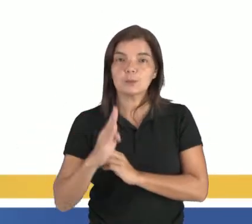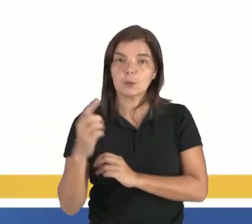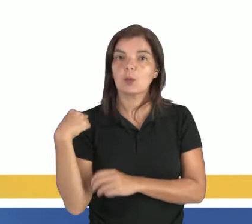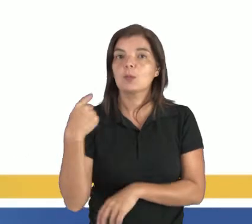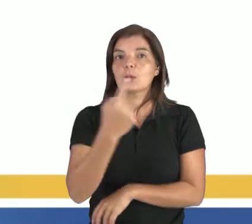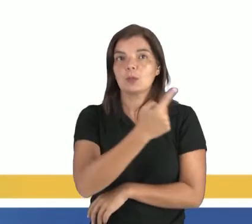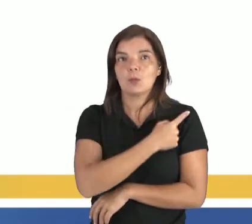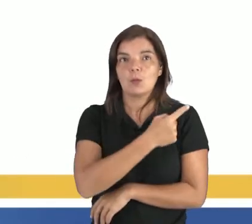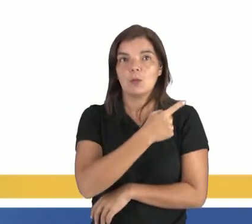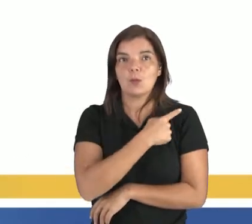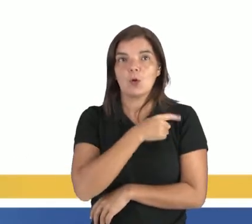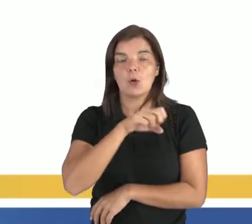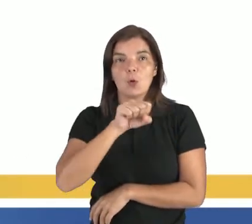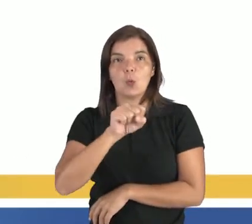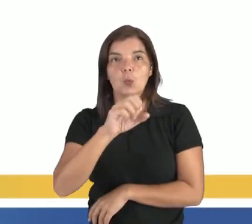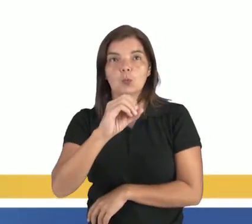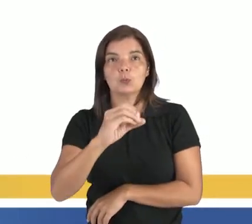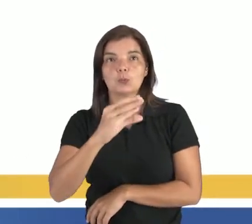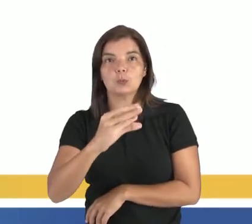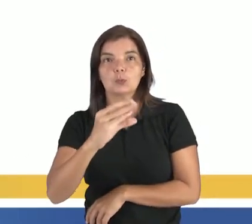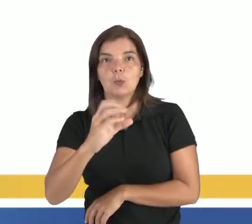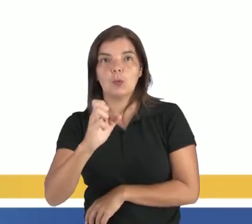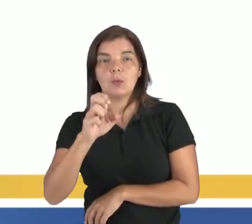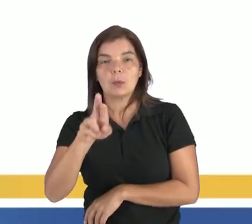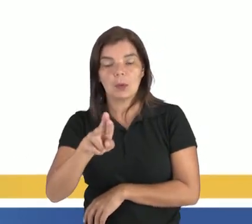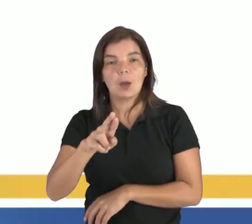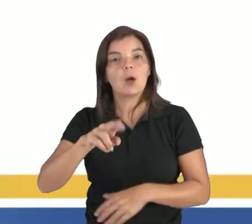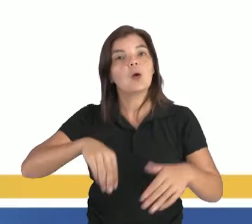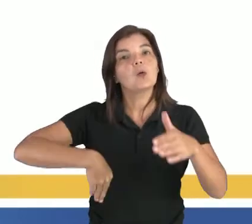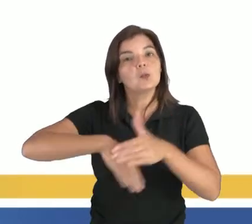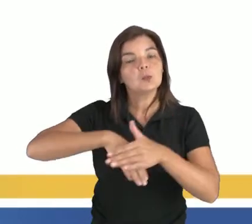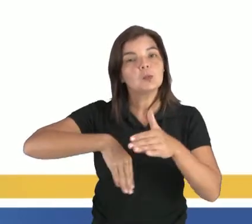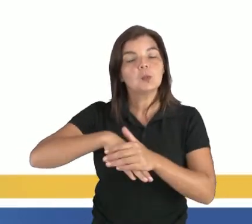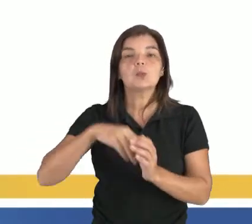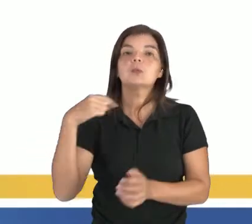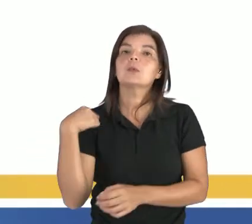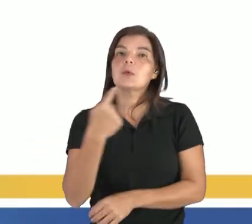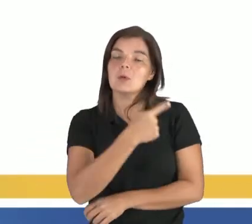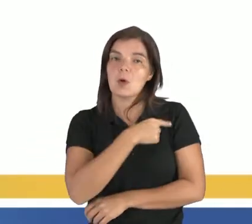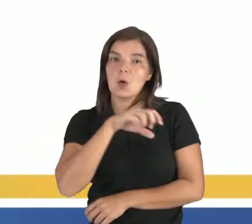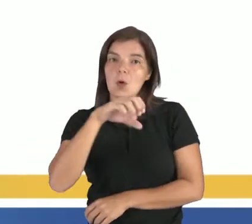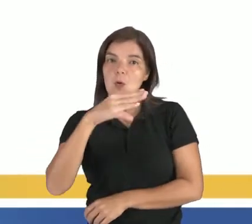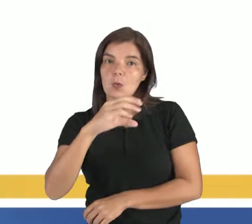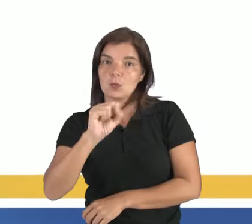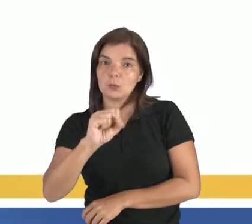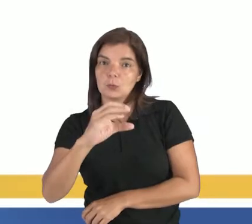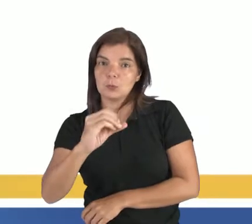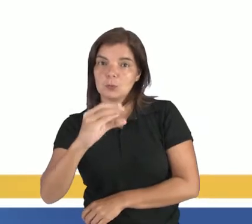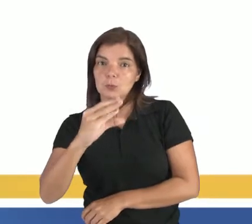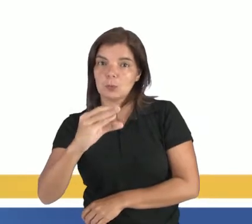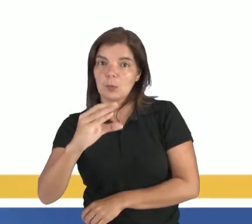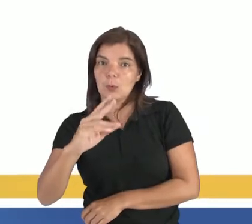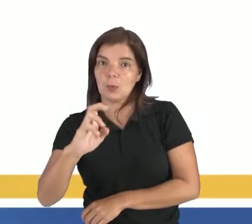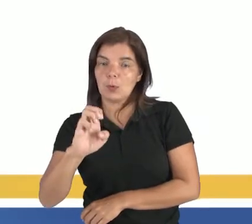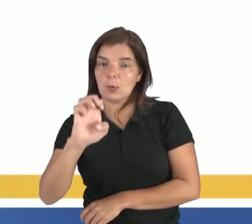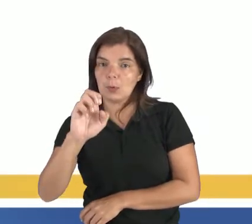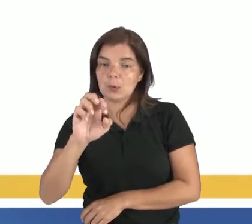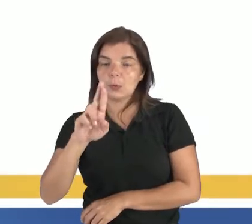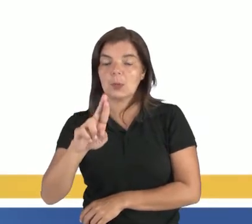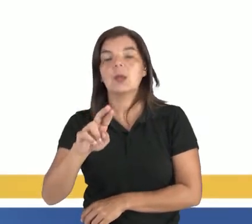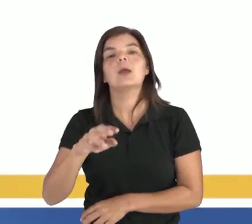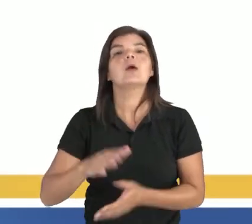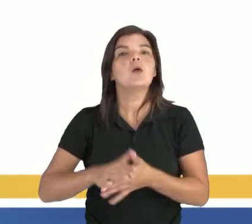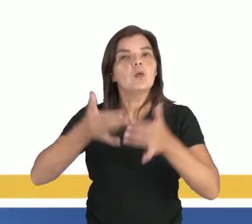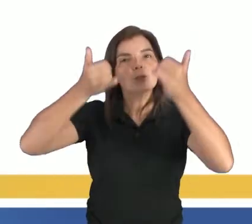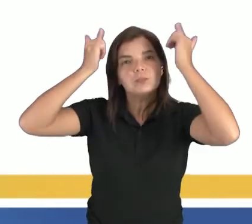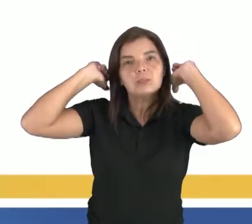nosso, nós chamamos de soccer. Então o nosso jogador de futebol é o soccer player, né? Como o